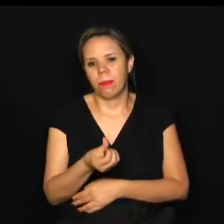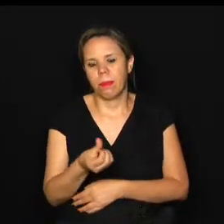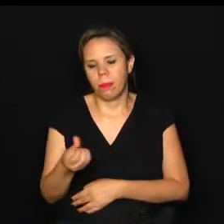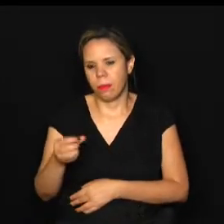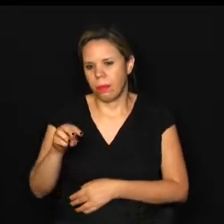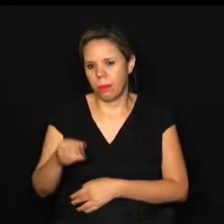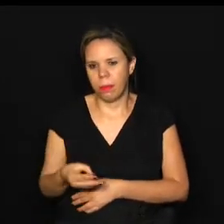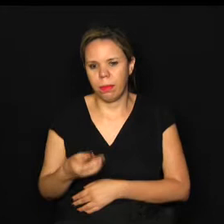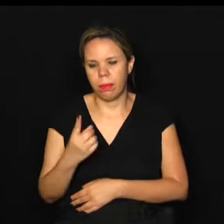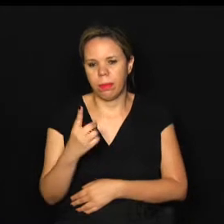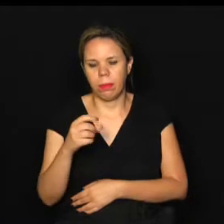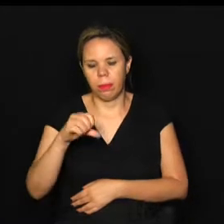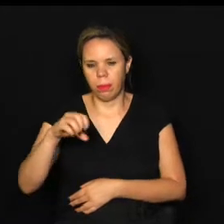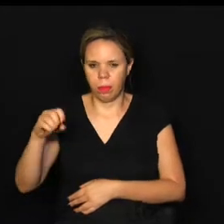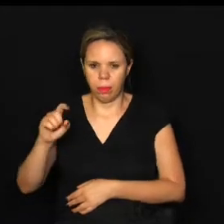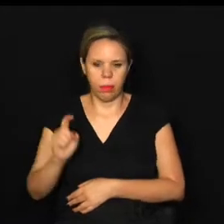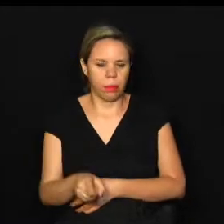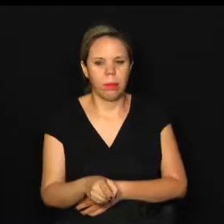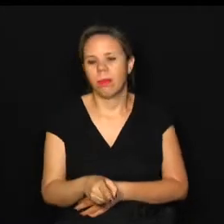3.066.900.000, representando aí